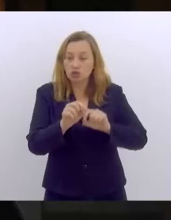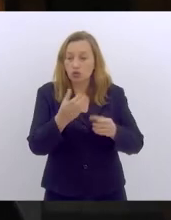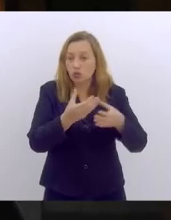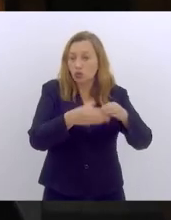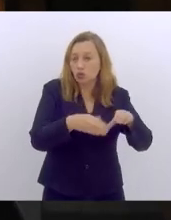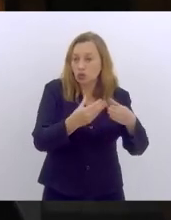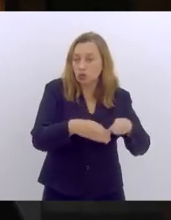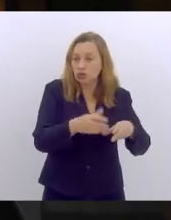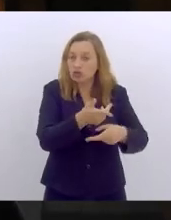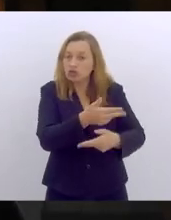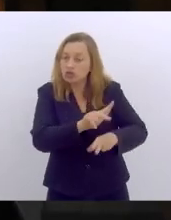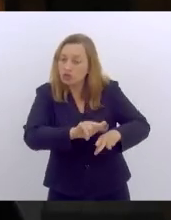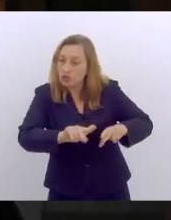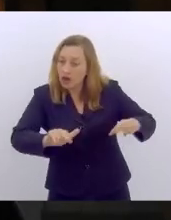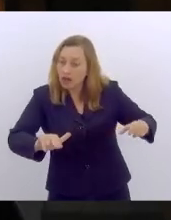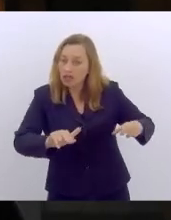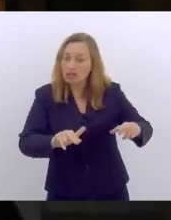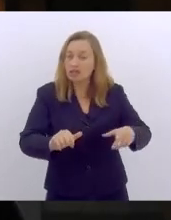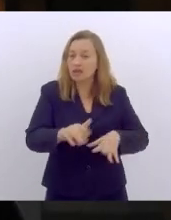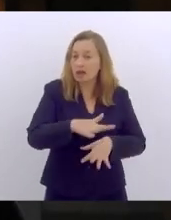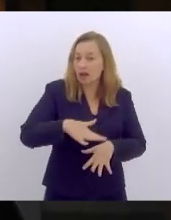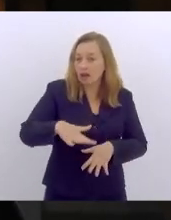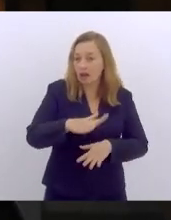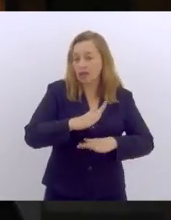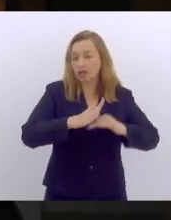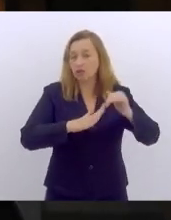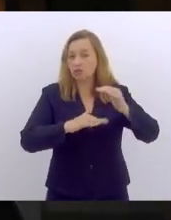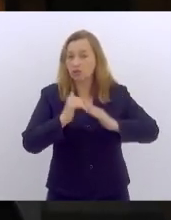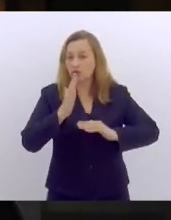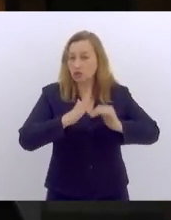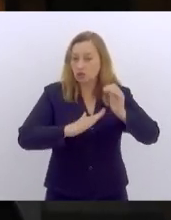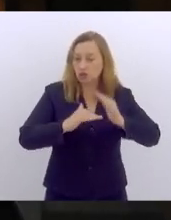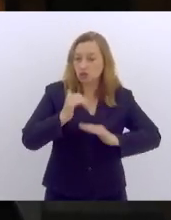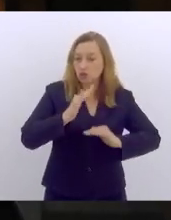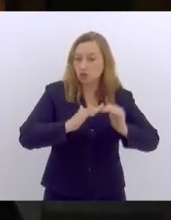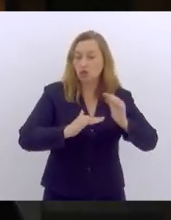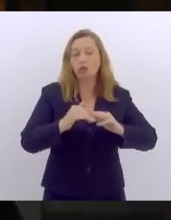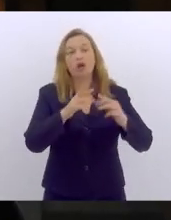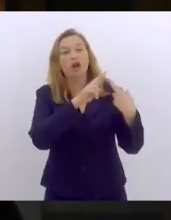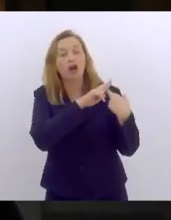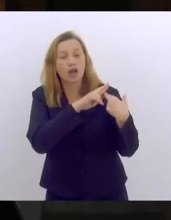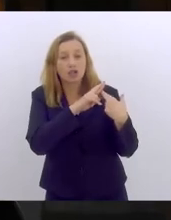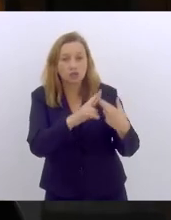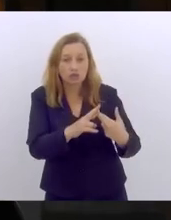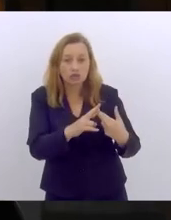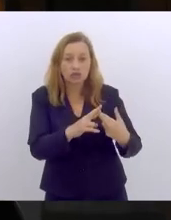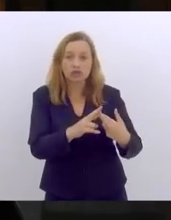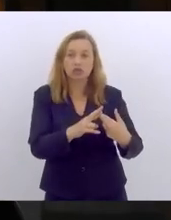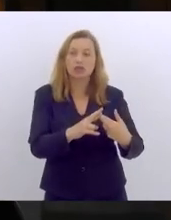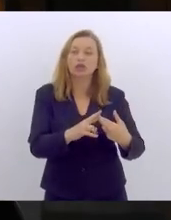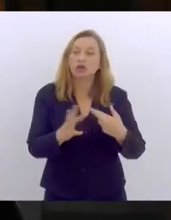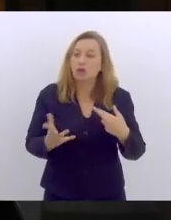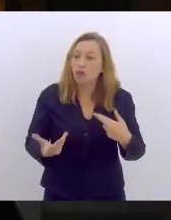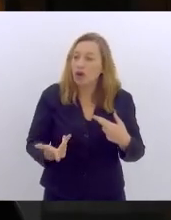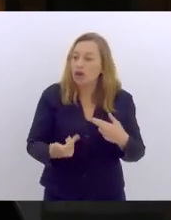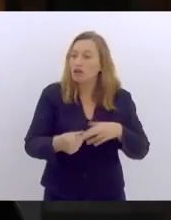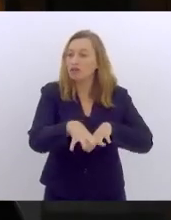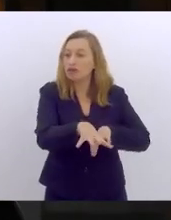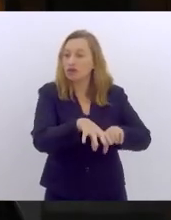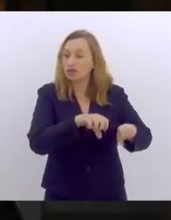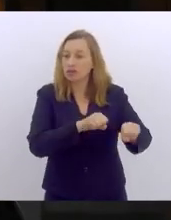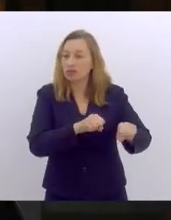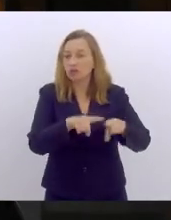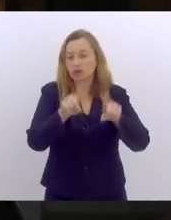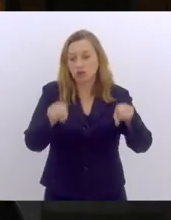públicos das mais diversas categorias, que deveria ser a responsável para a qualificação do